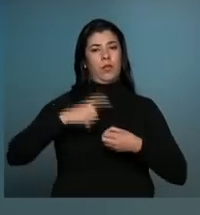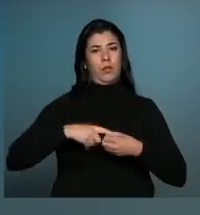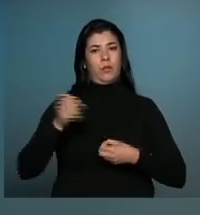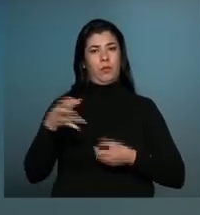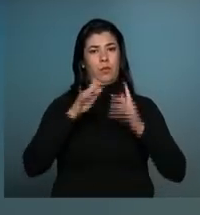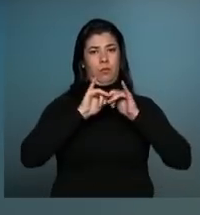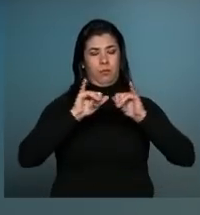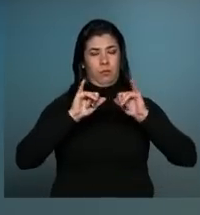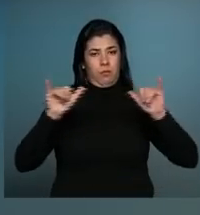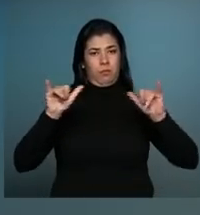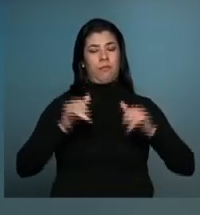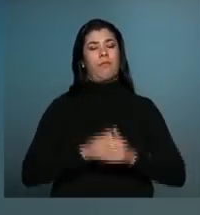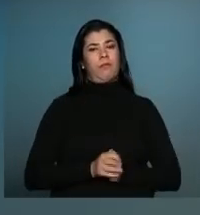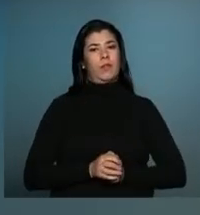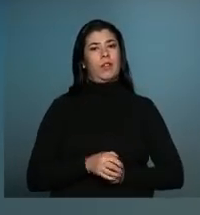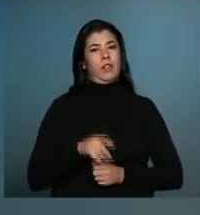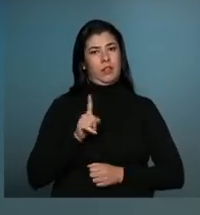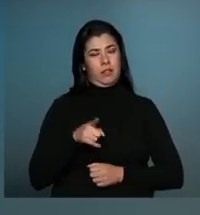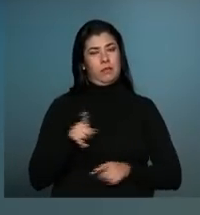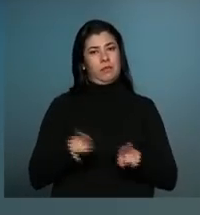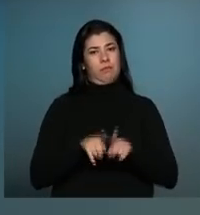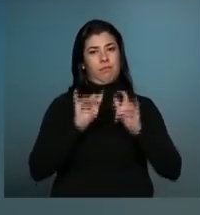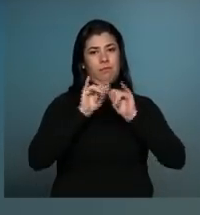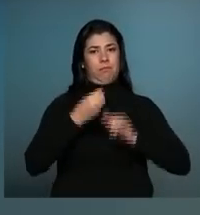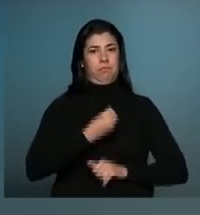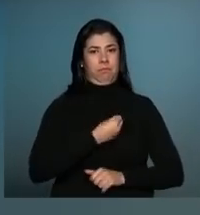qualquer momento com mais informações e com a